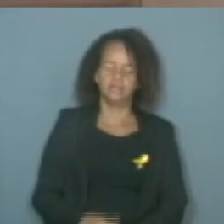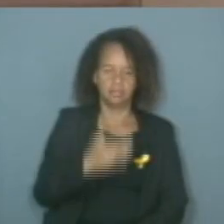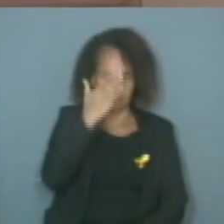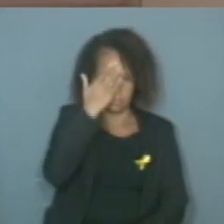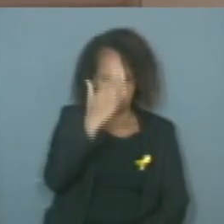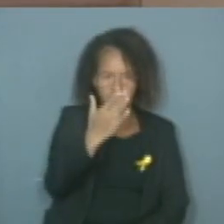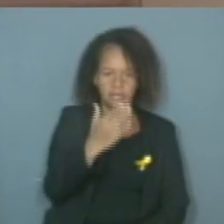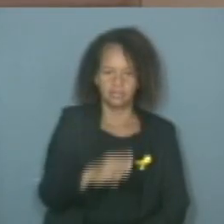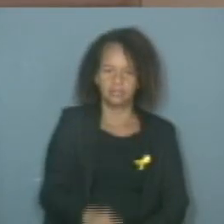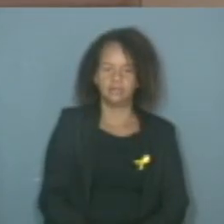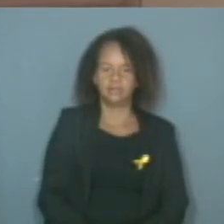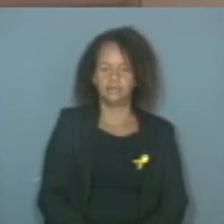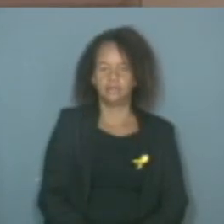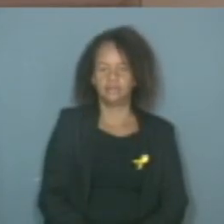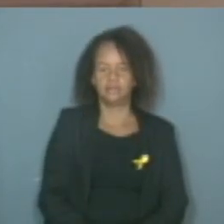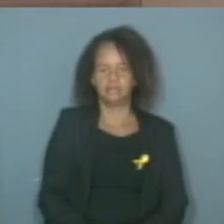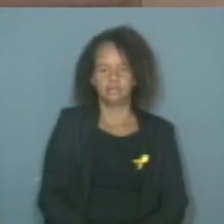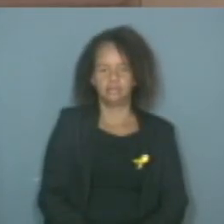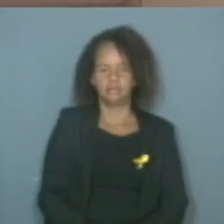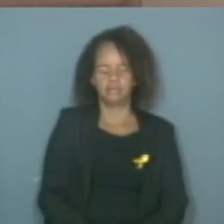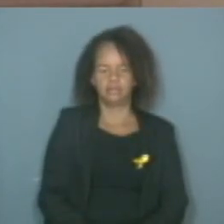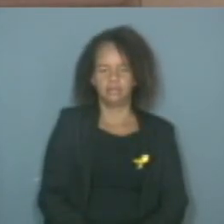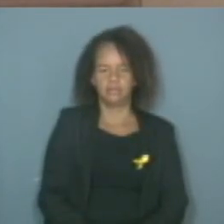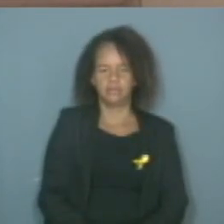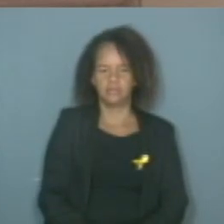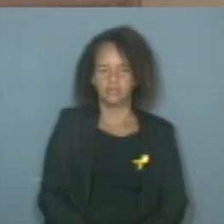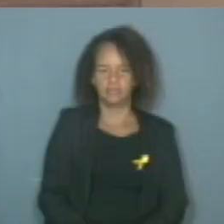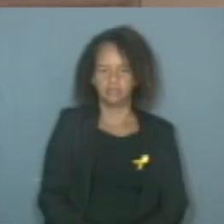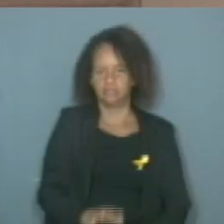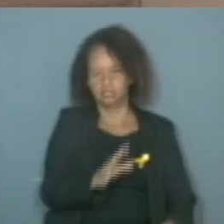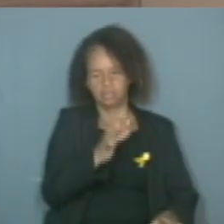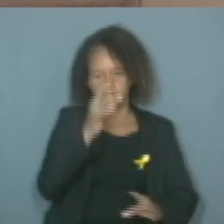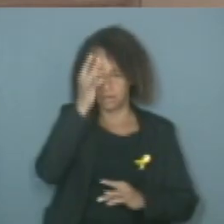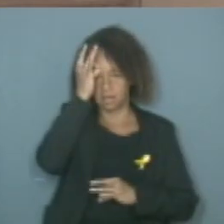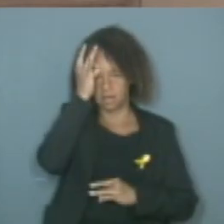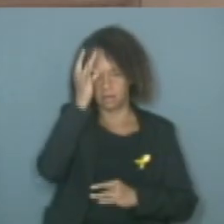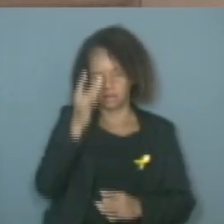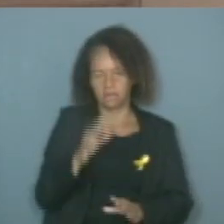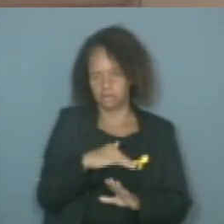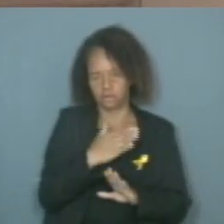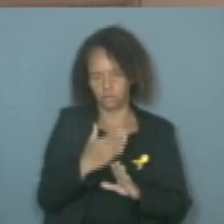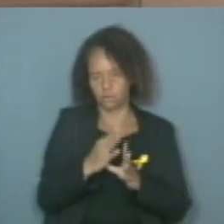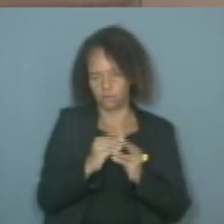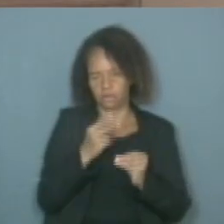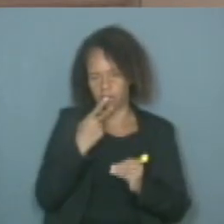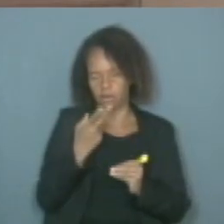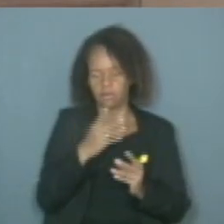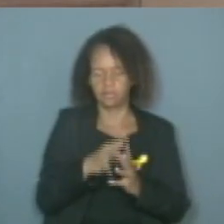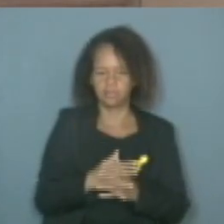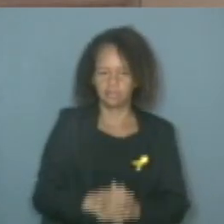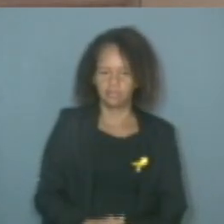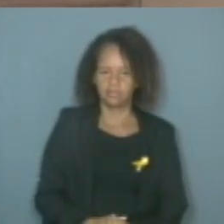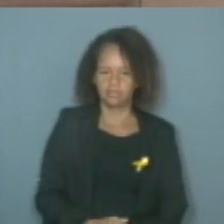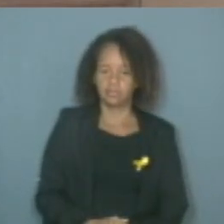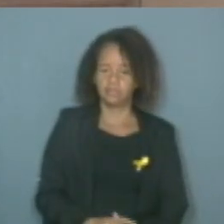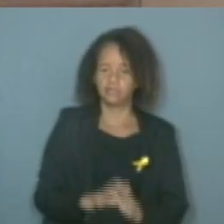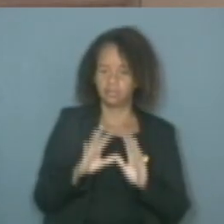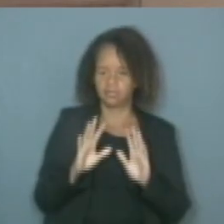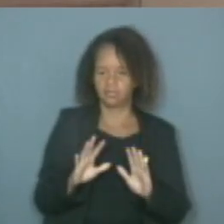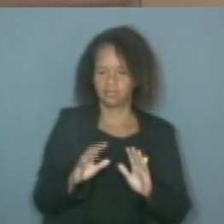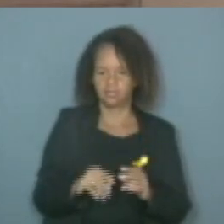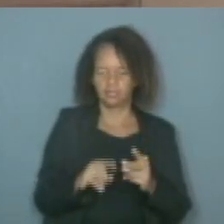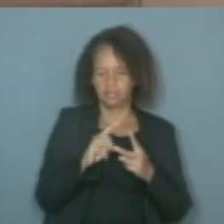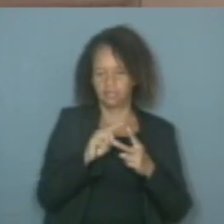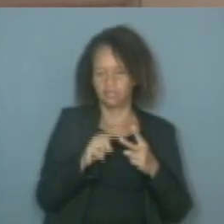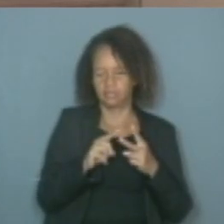Obrigado, vereadora, pela parte. Não acato integralmente vossa parte. Pelo simples fato,